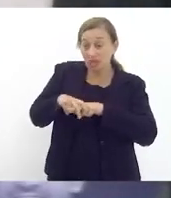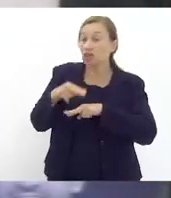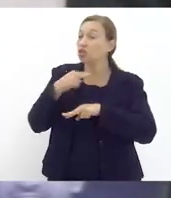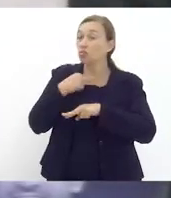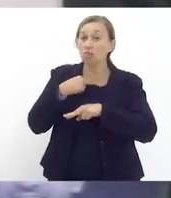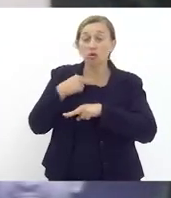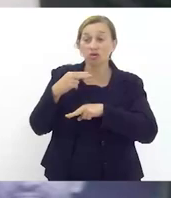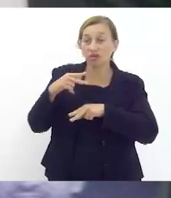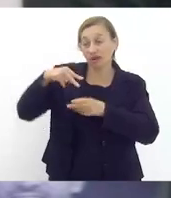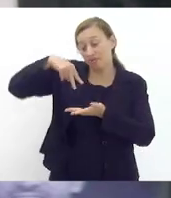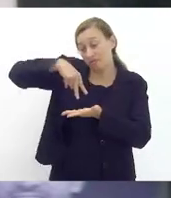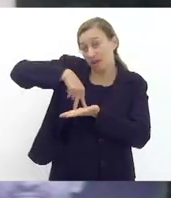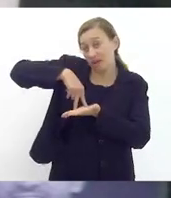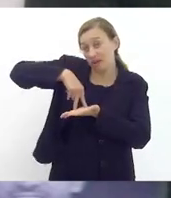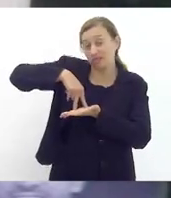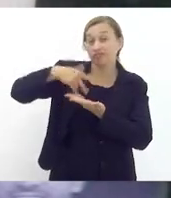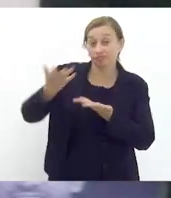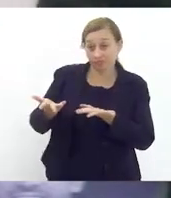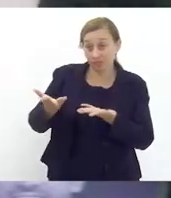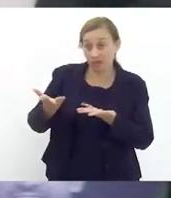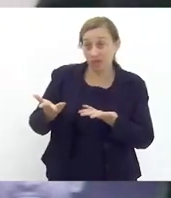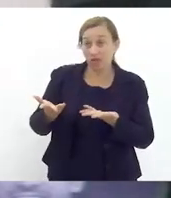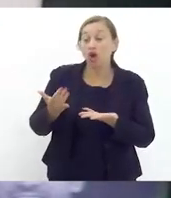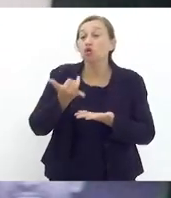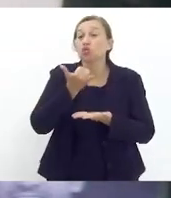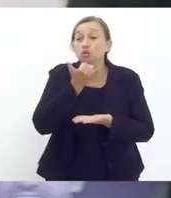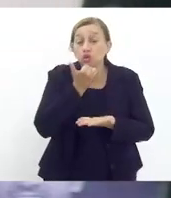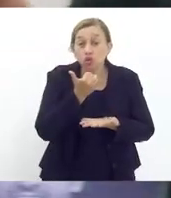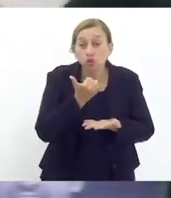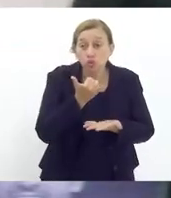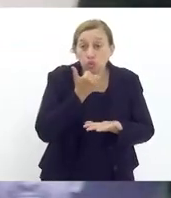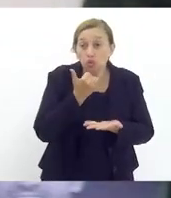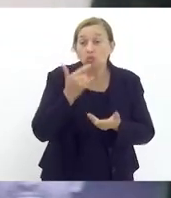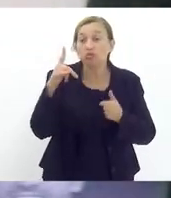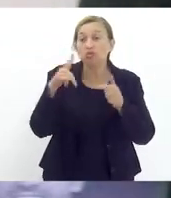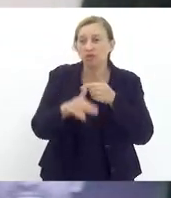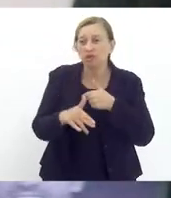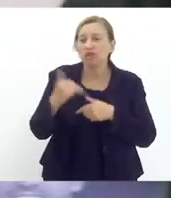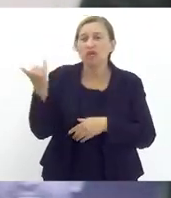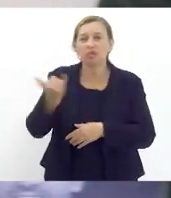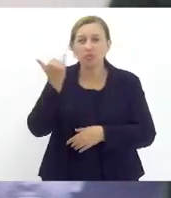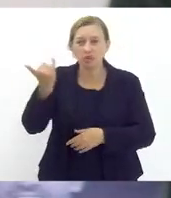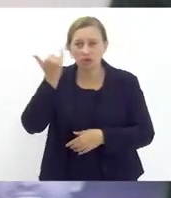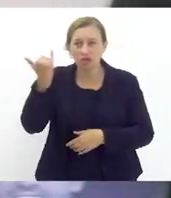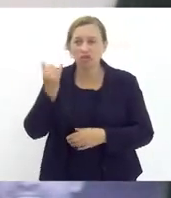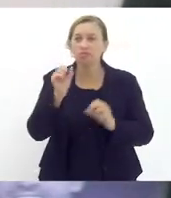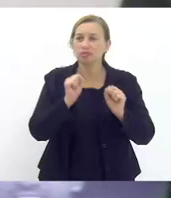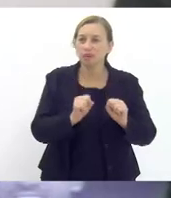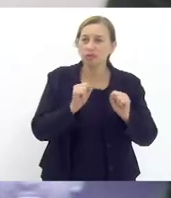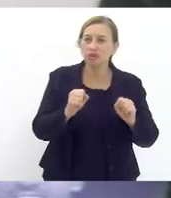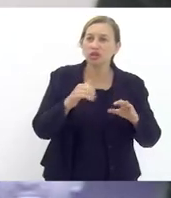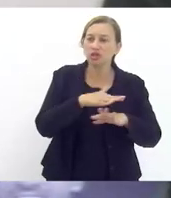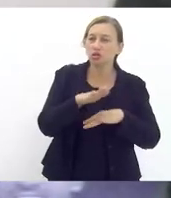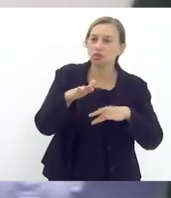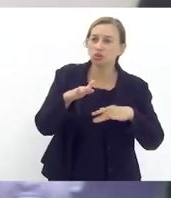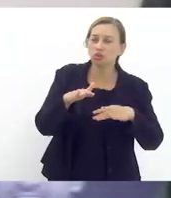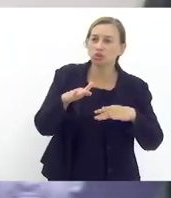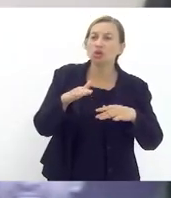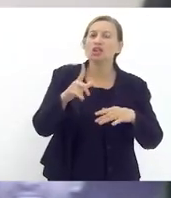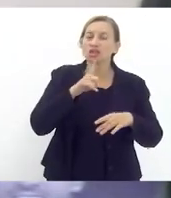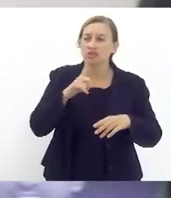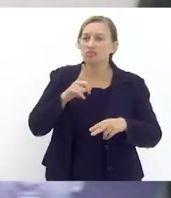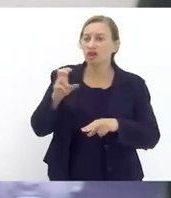tem gente nas laterais então desculpa te interromper foi importante para poder garantir se tiver algum lugar